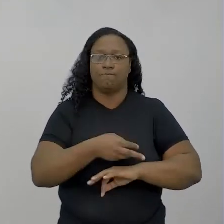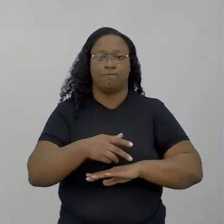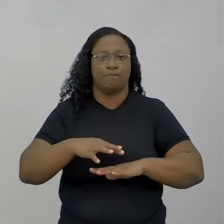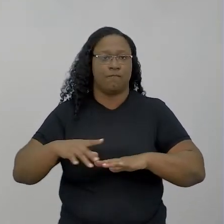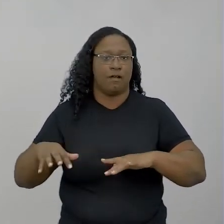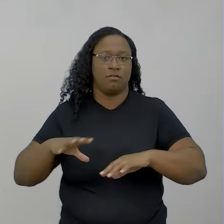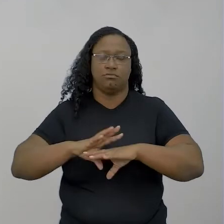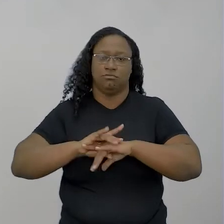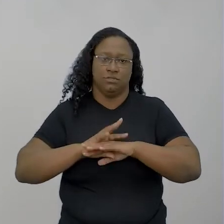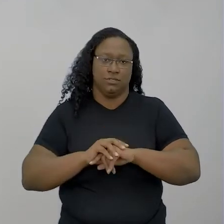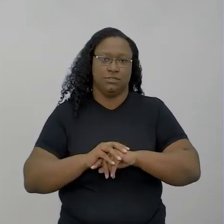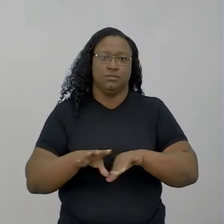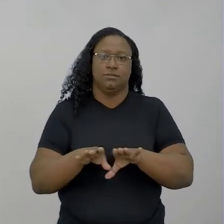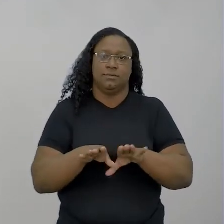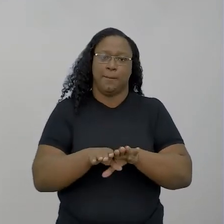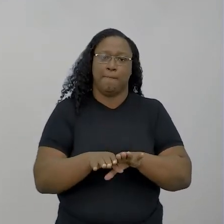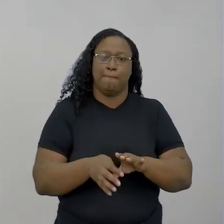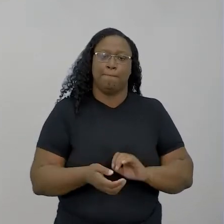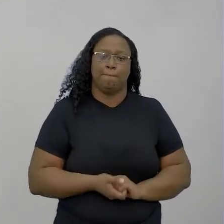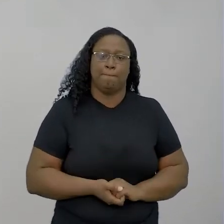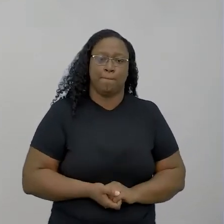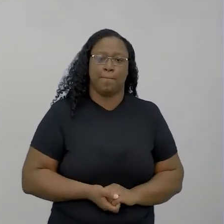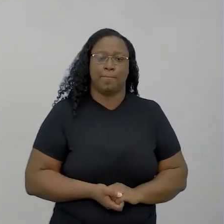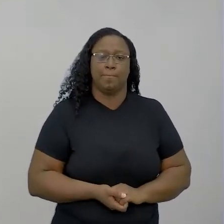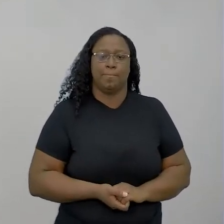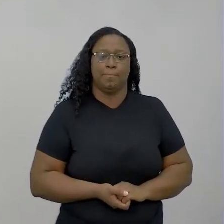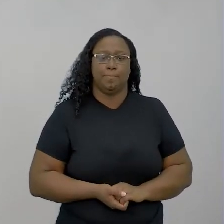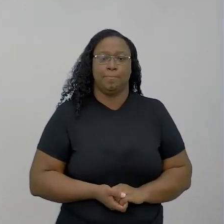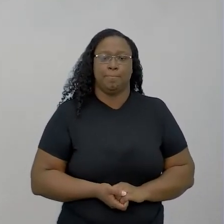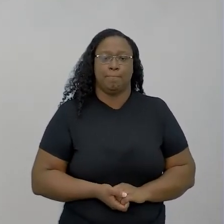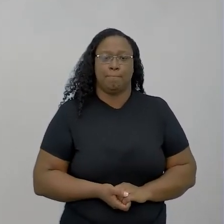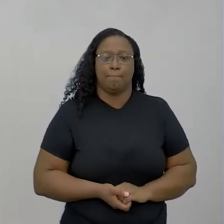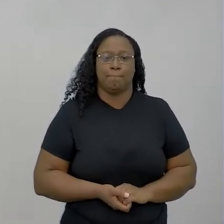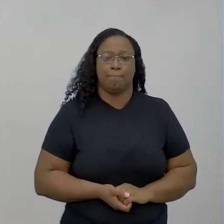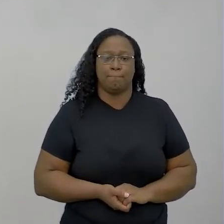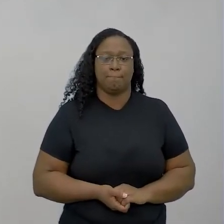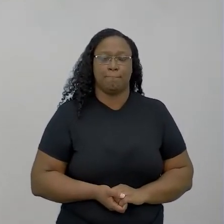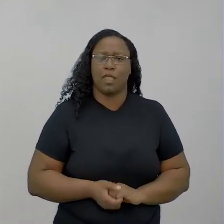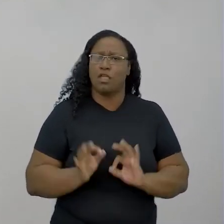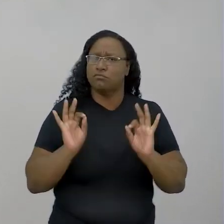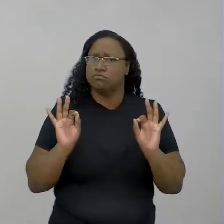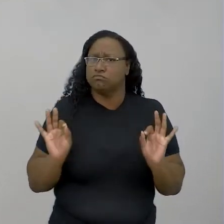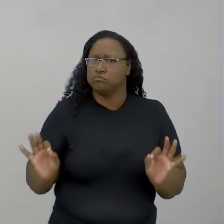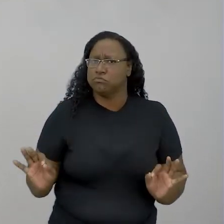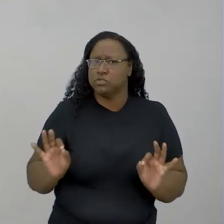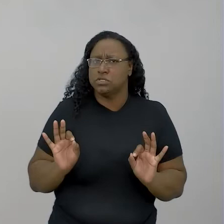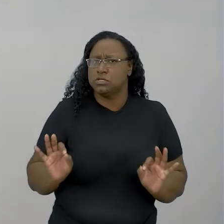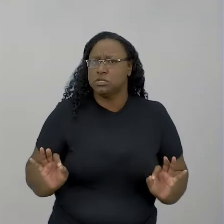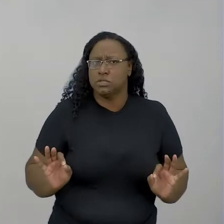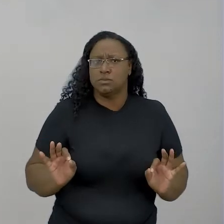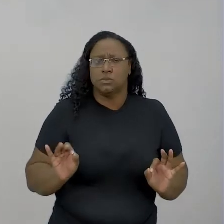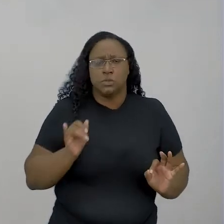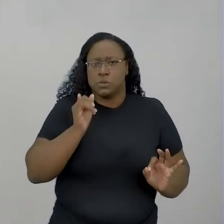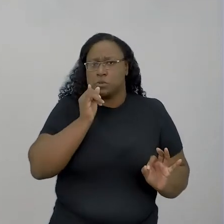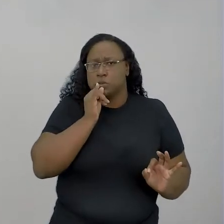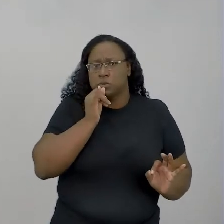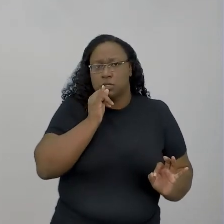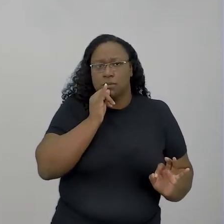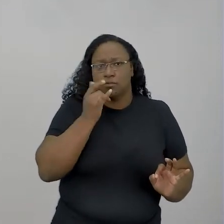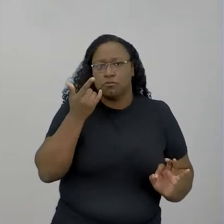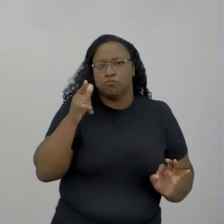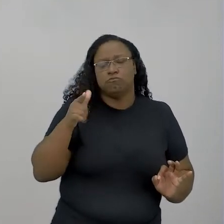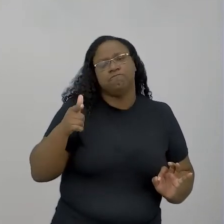por exemplo, também de prevenção, que são básicos e que são simples. Se você não tem, por exemplo, né,